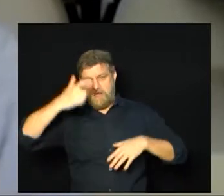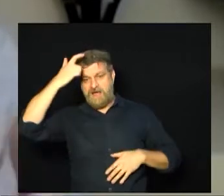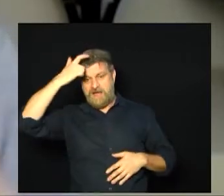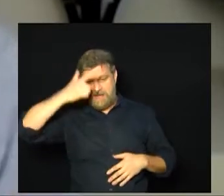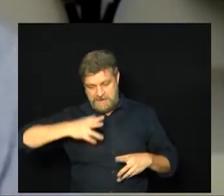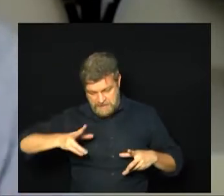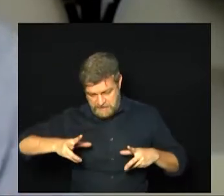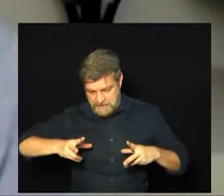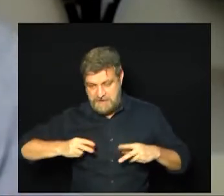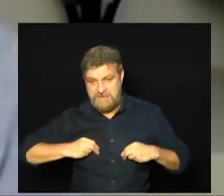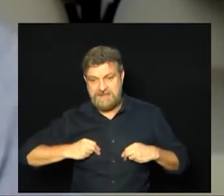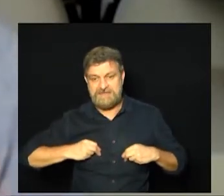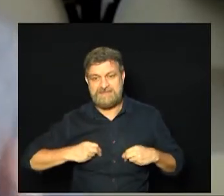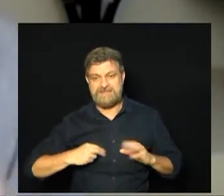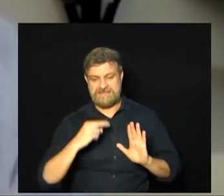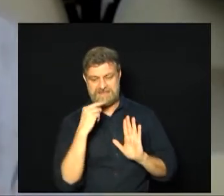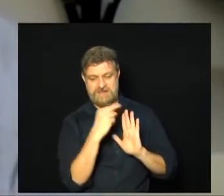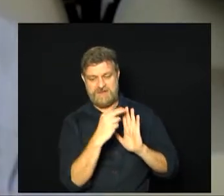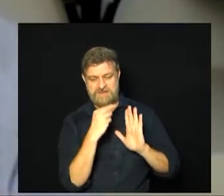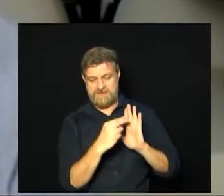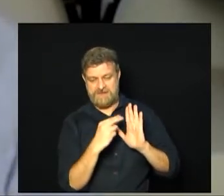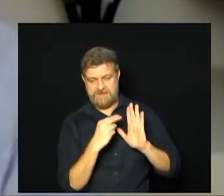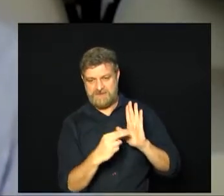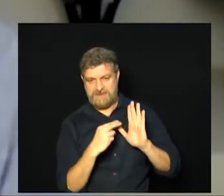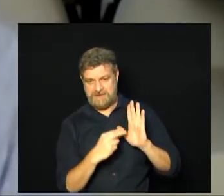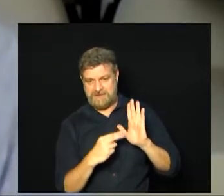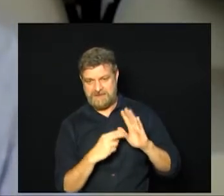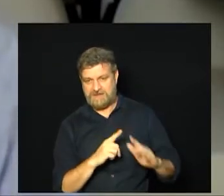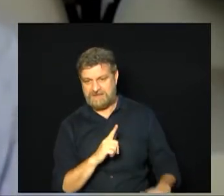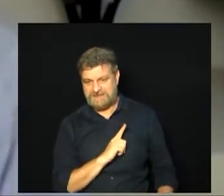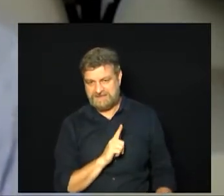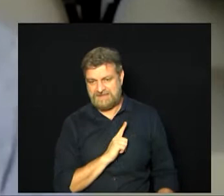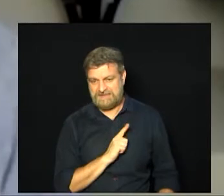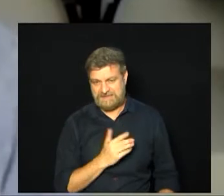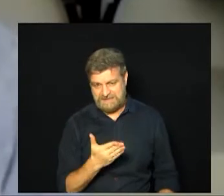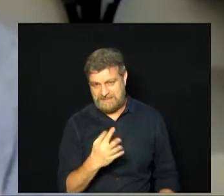recite aqui, já que eu falei o da Macaca, né? Vamos lá. Vamos esquecer Neneca,